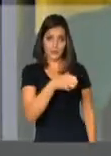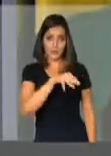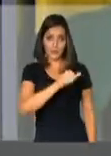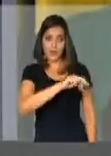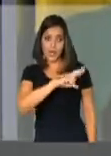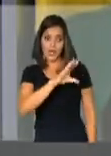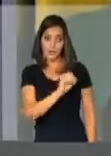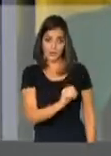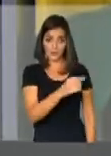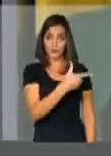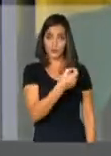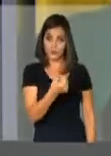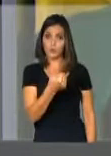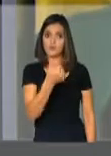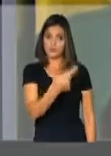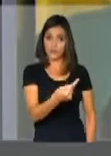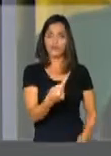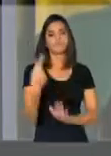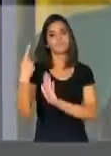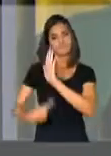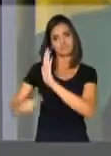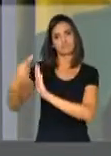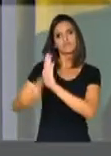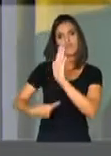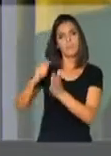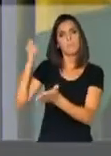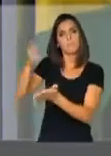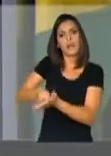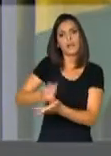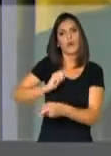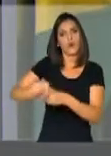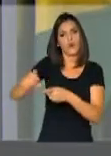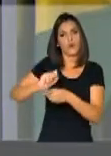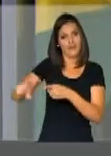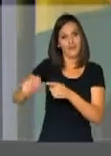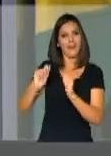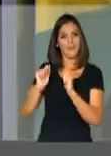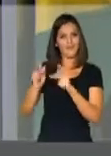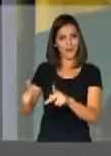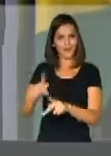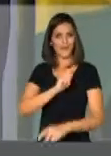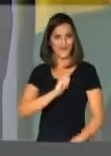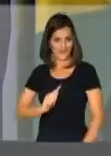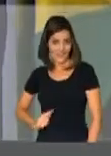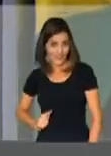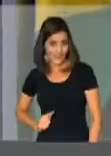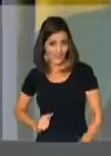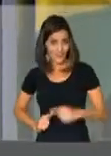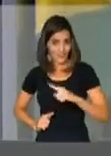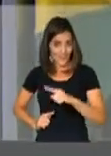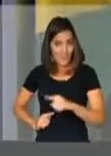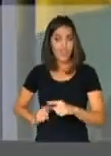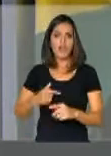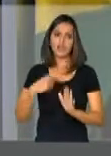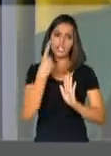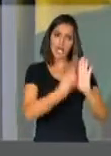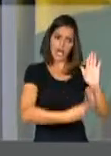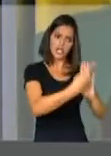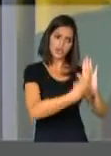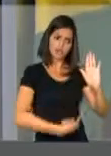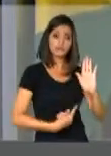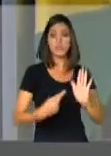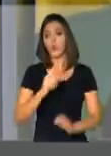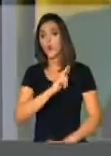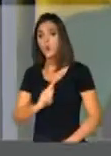2017 revogando portanto o pagamento dessas aposentadorias mesmo com a revogação o